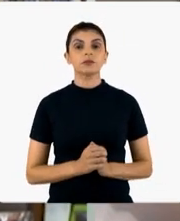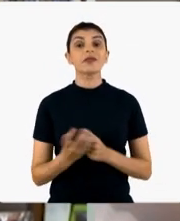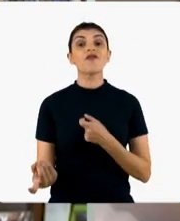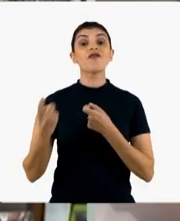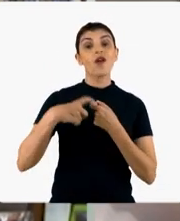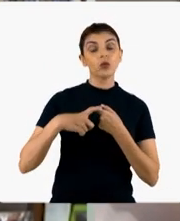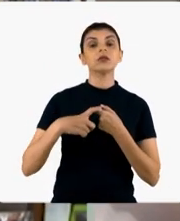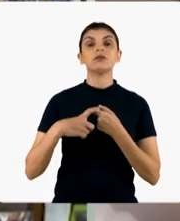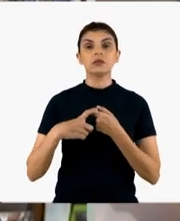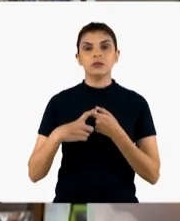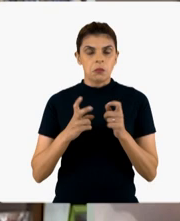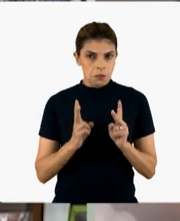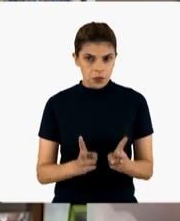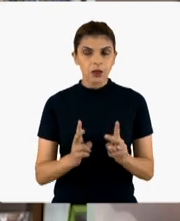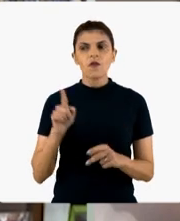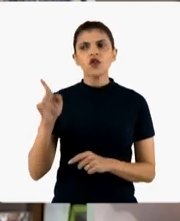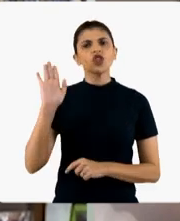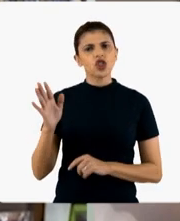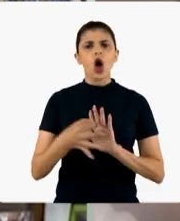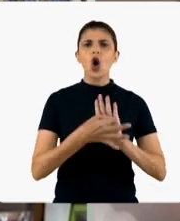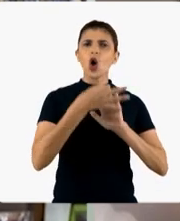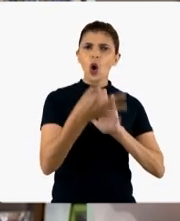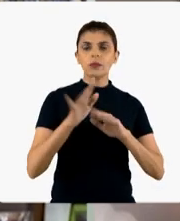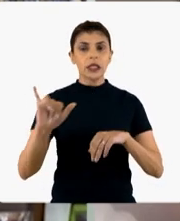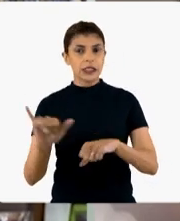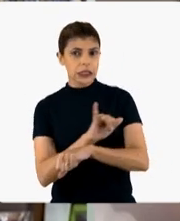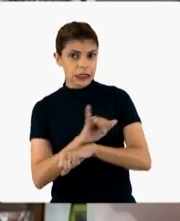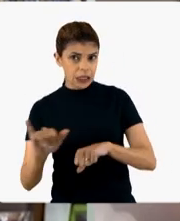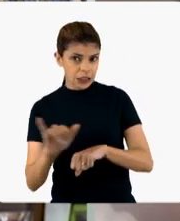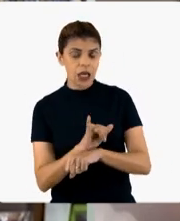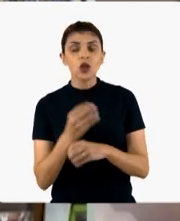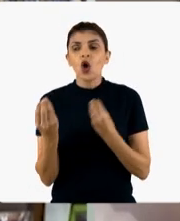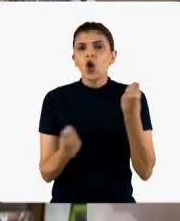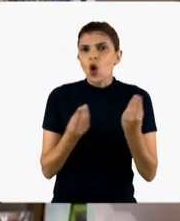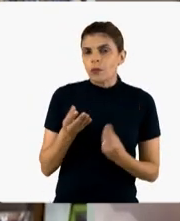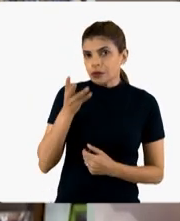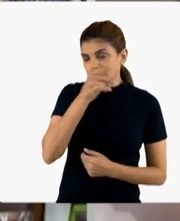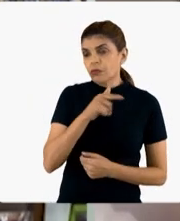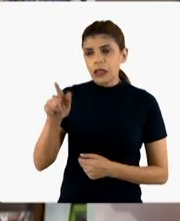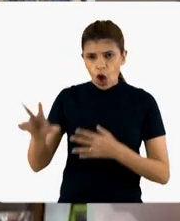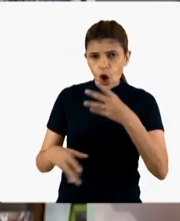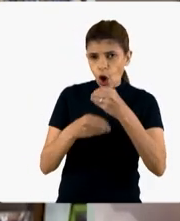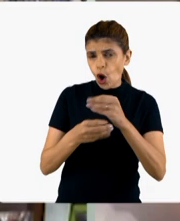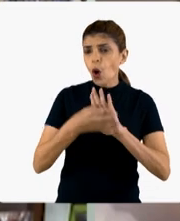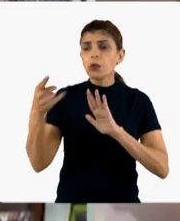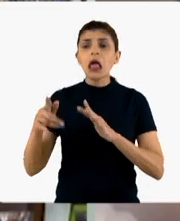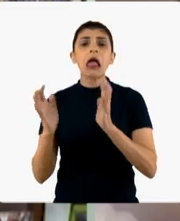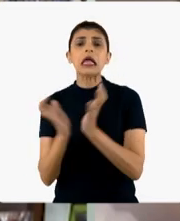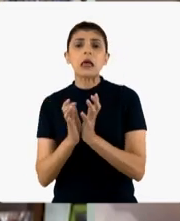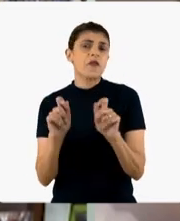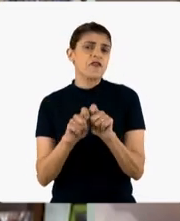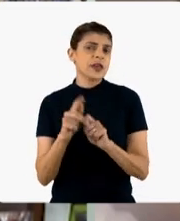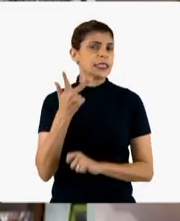Então, vamos voltar, Arthur. Então, você já comentou algumas estratégias de resgate. Marcelo Alcântara, quer comentar